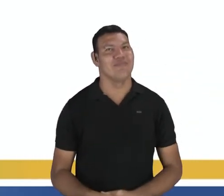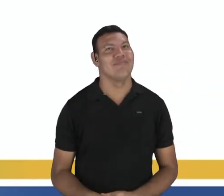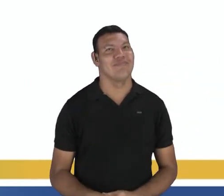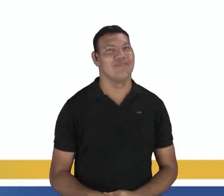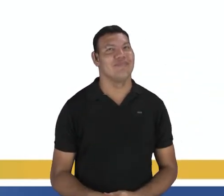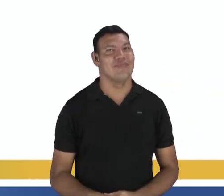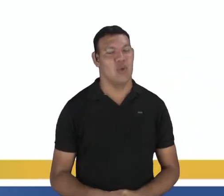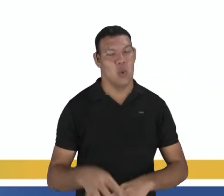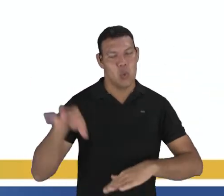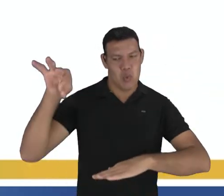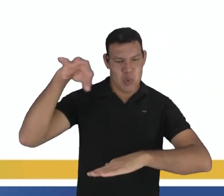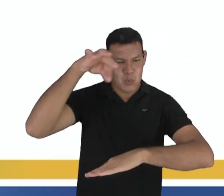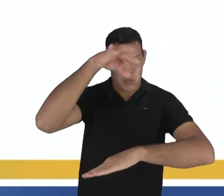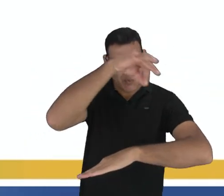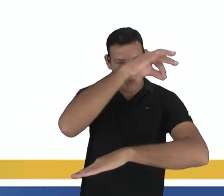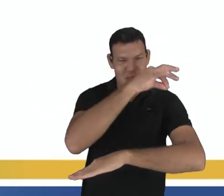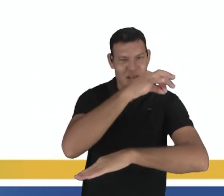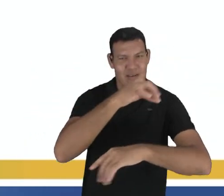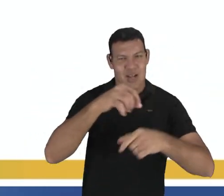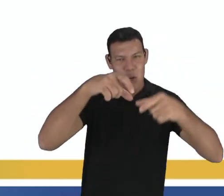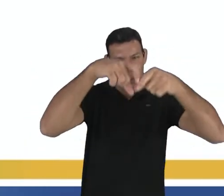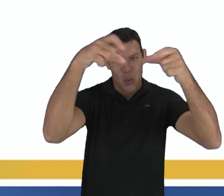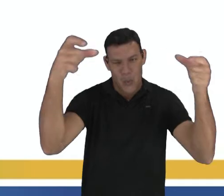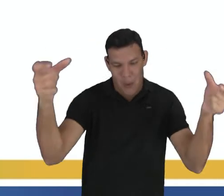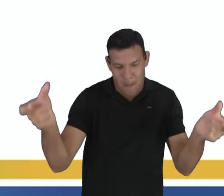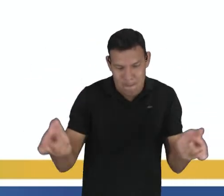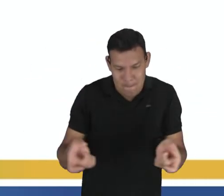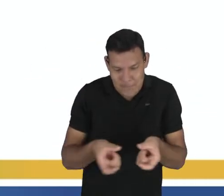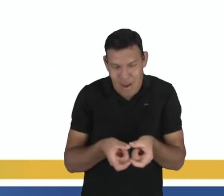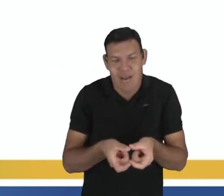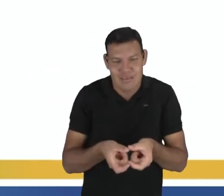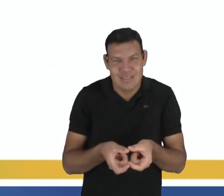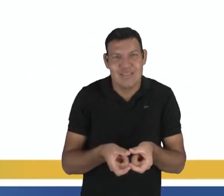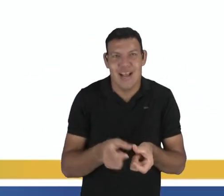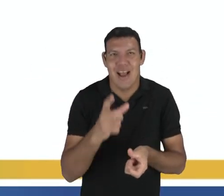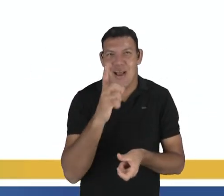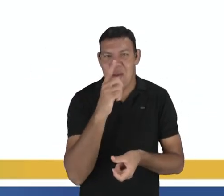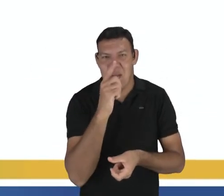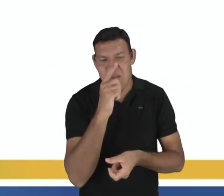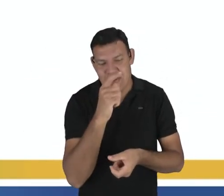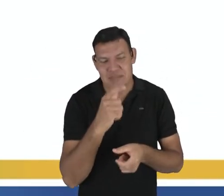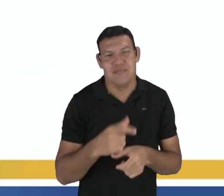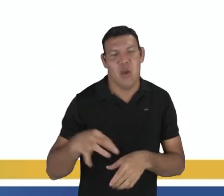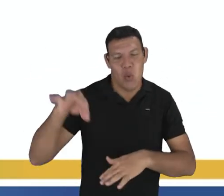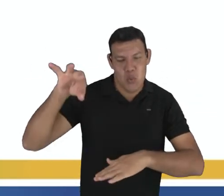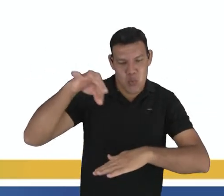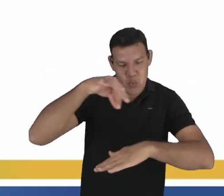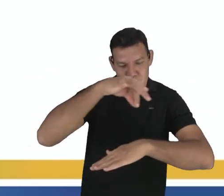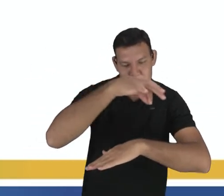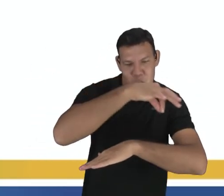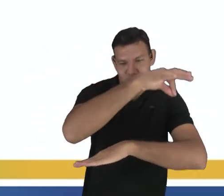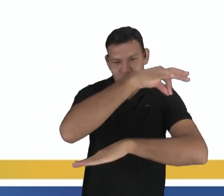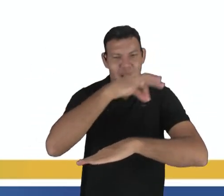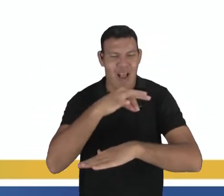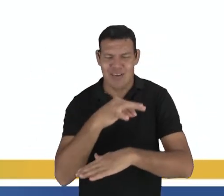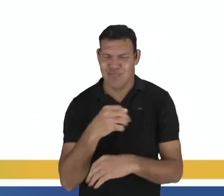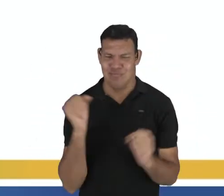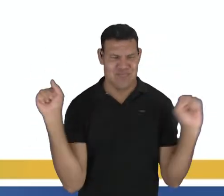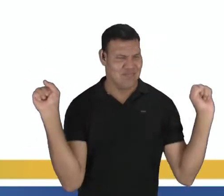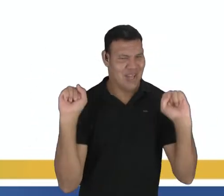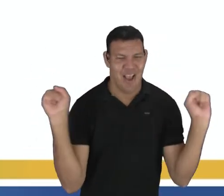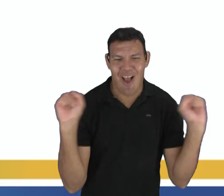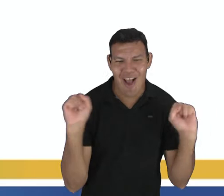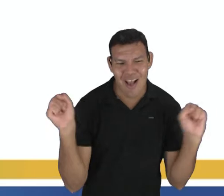esses pneus. O Wise Egypt aí, você não tirou aquela aguinha da latinha, da tampinha, do ovo? Tá lá ele, ó.